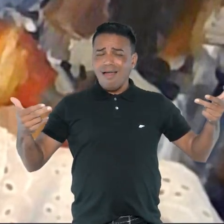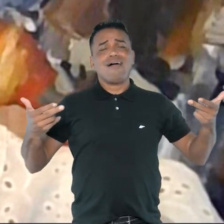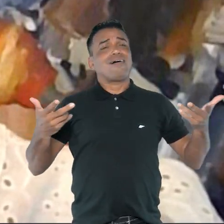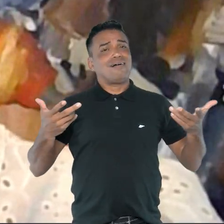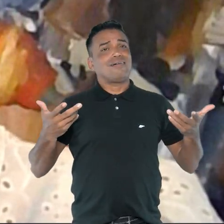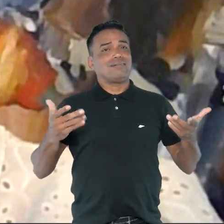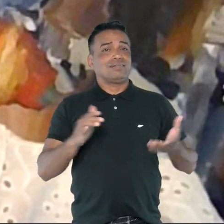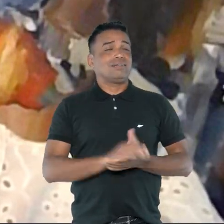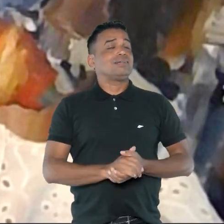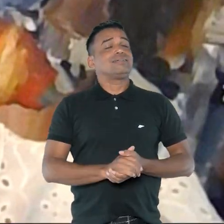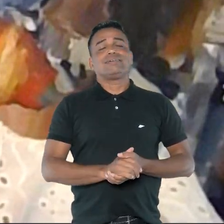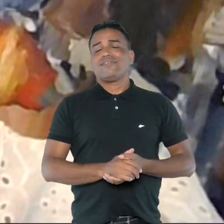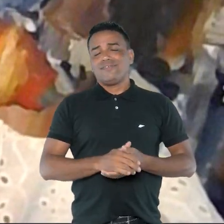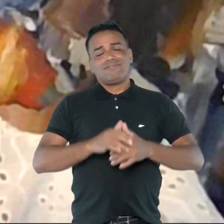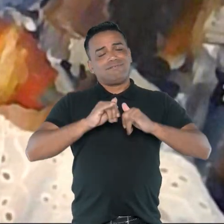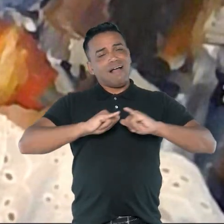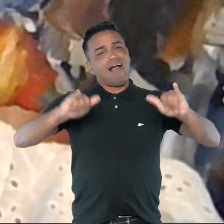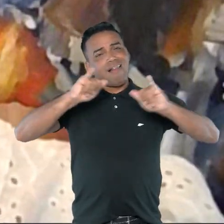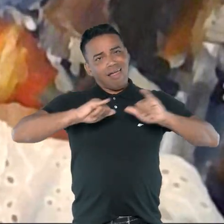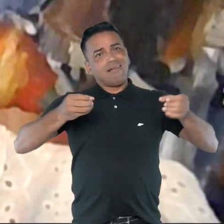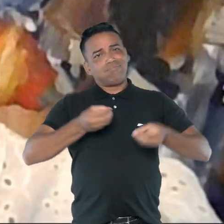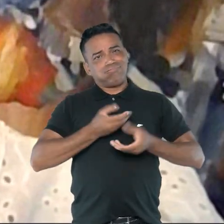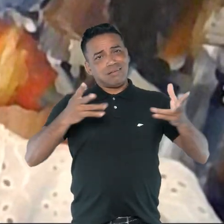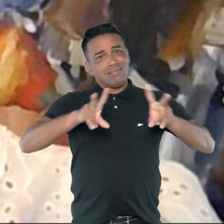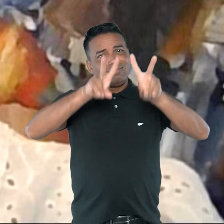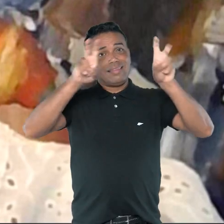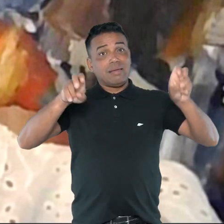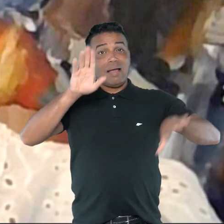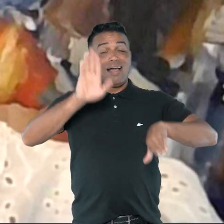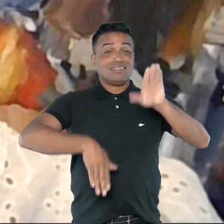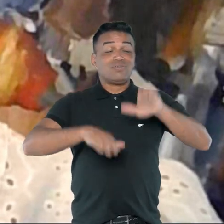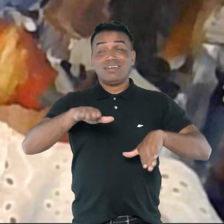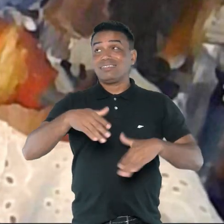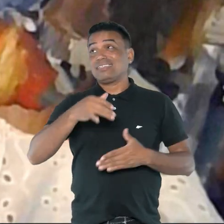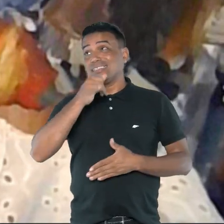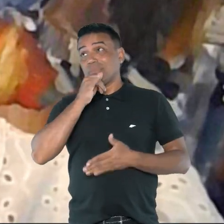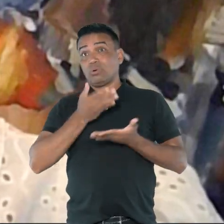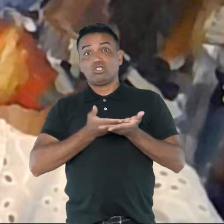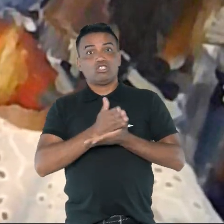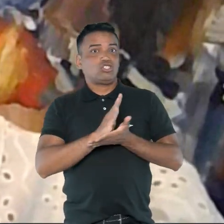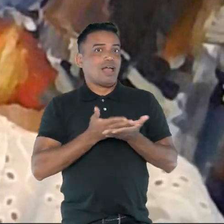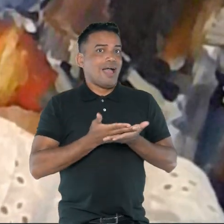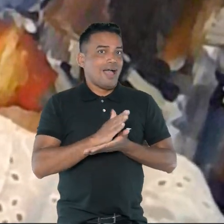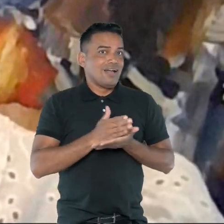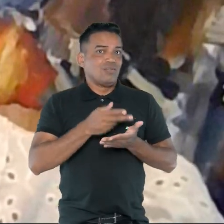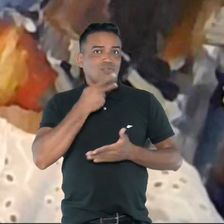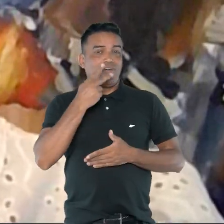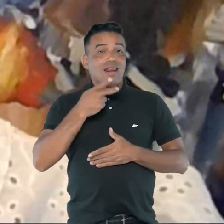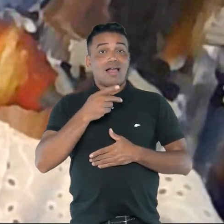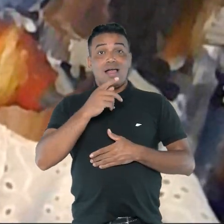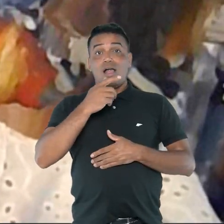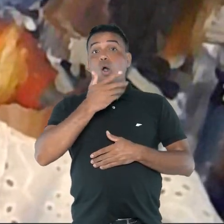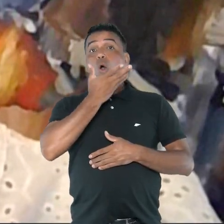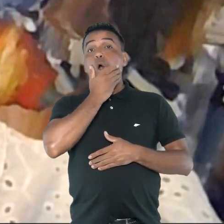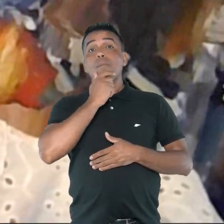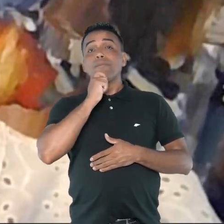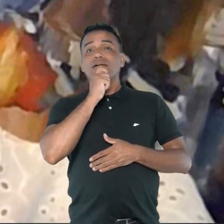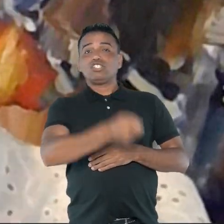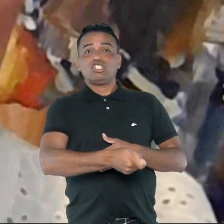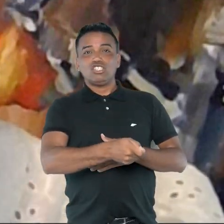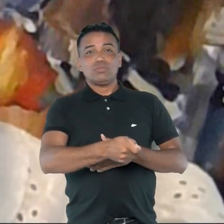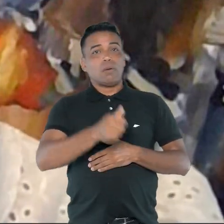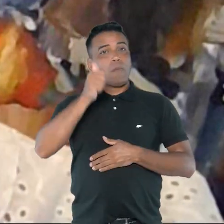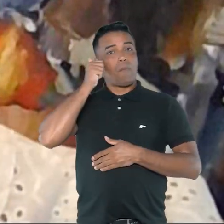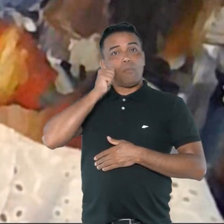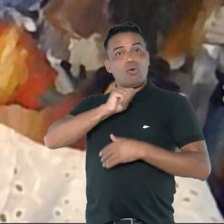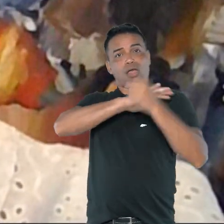discutido, atualmente, a gente fala o tempo inteiro, assim, é um assunto até, às vezes, fica chato falar de